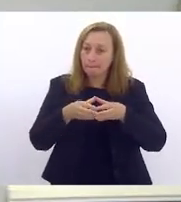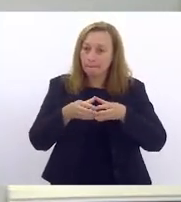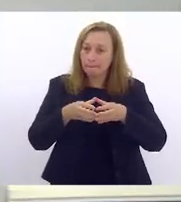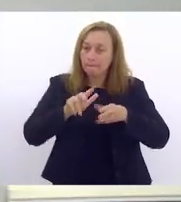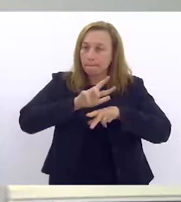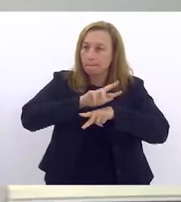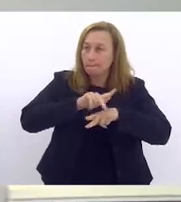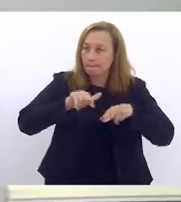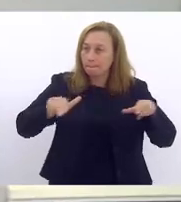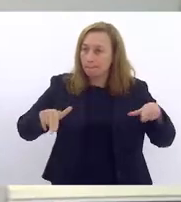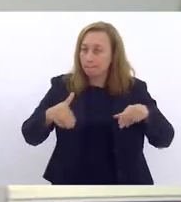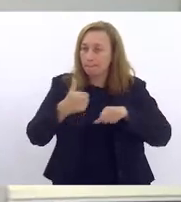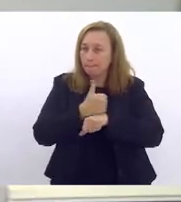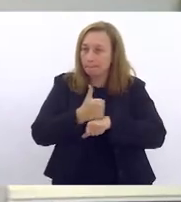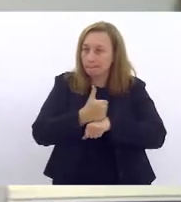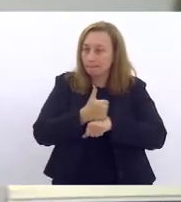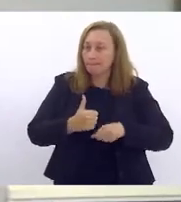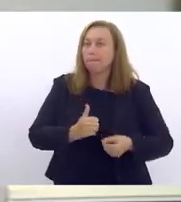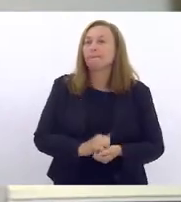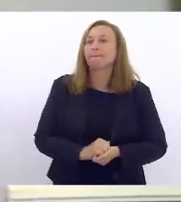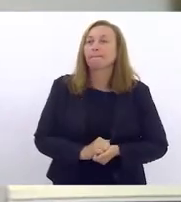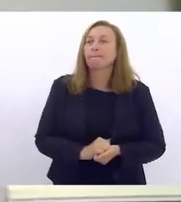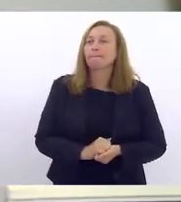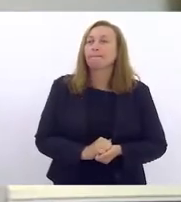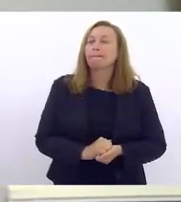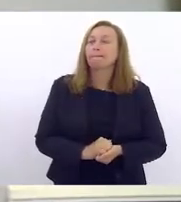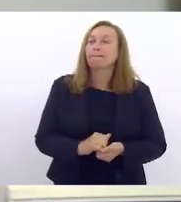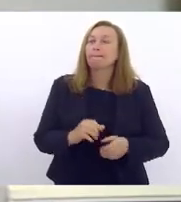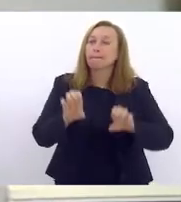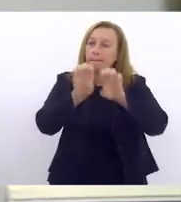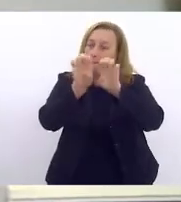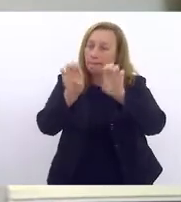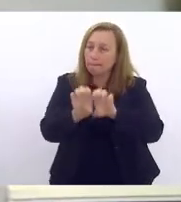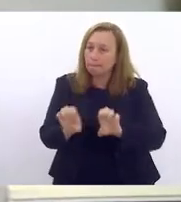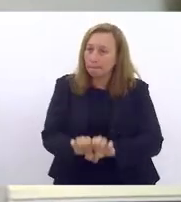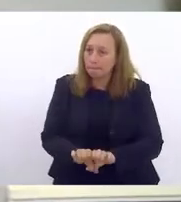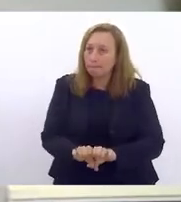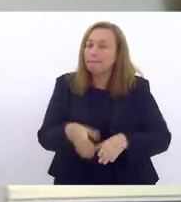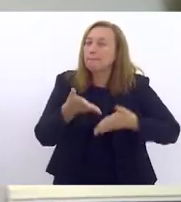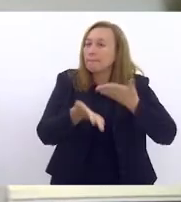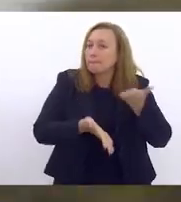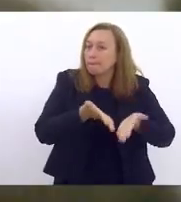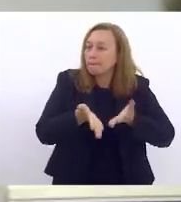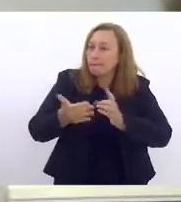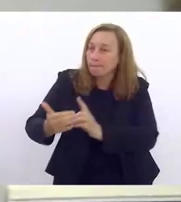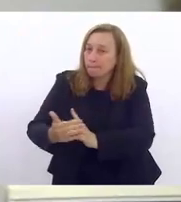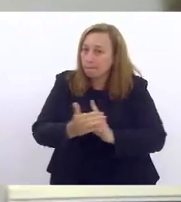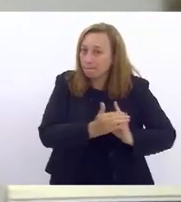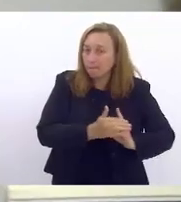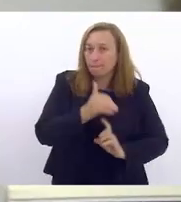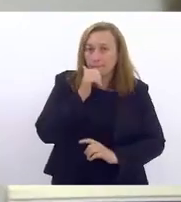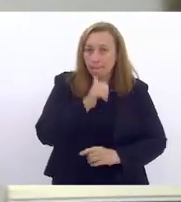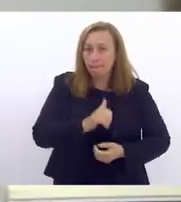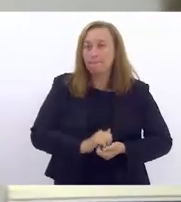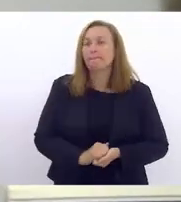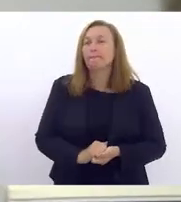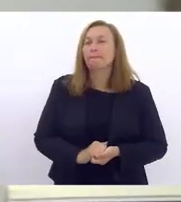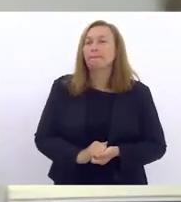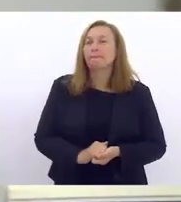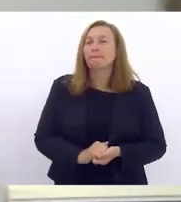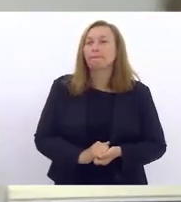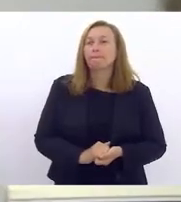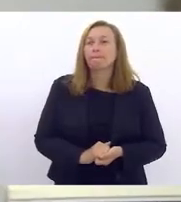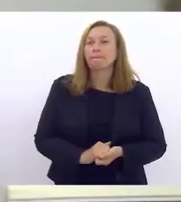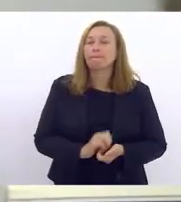multidisciplinar e a gente tem essa estrutura para cuidar e acolher da mulher. Lá